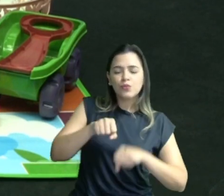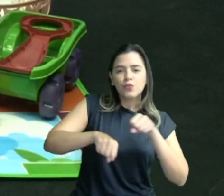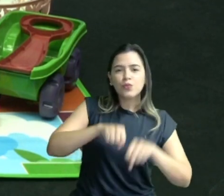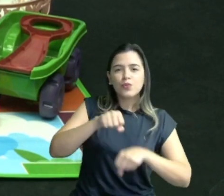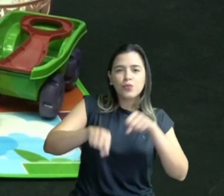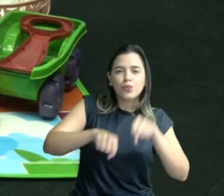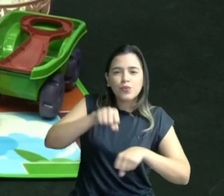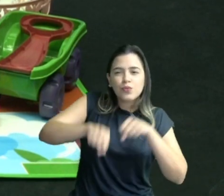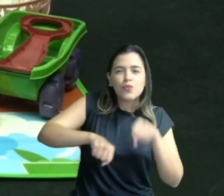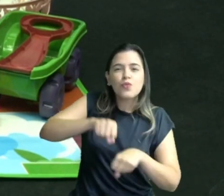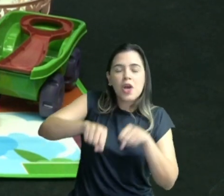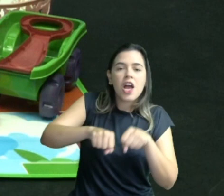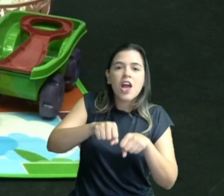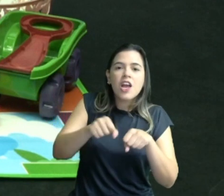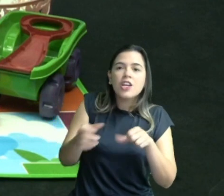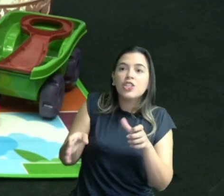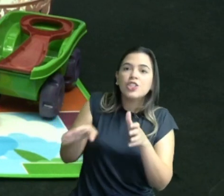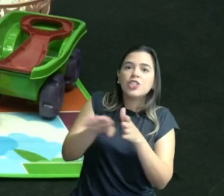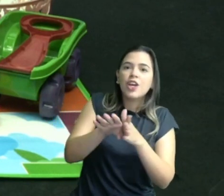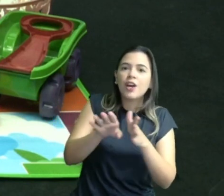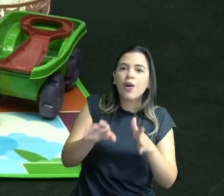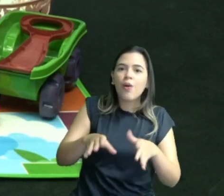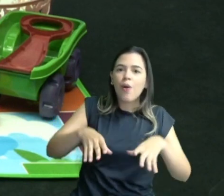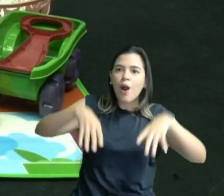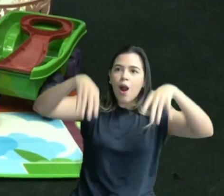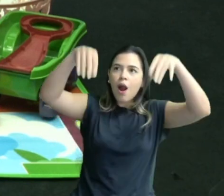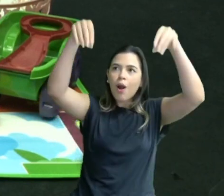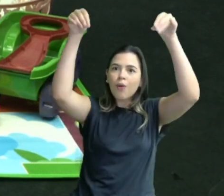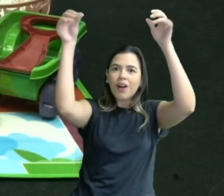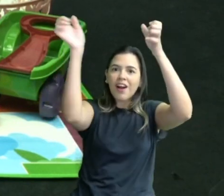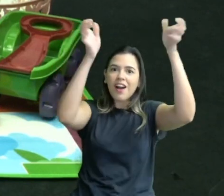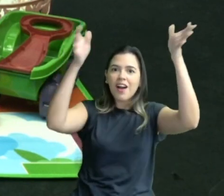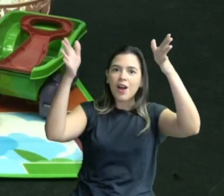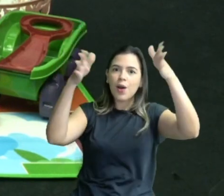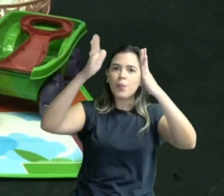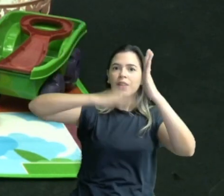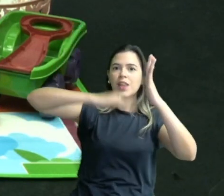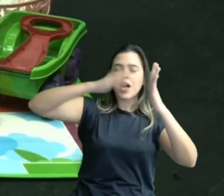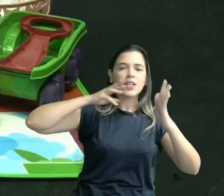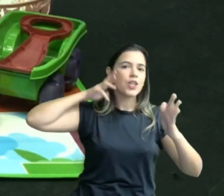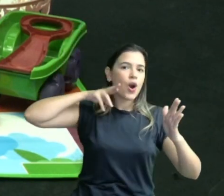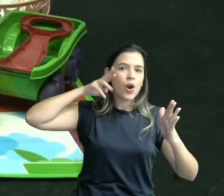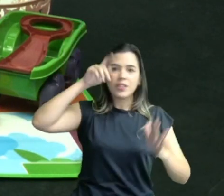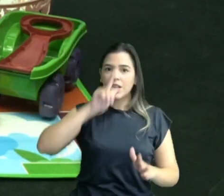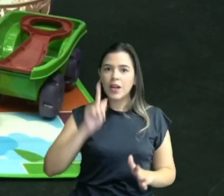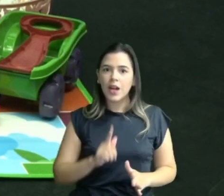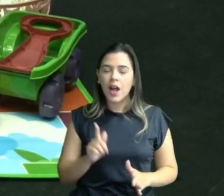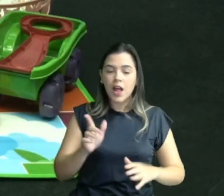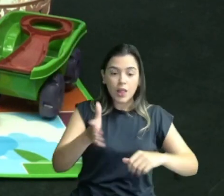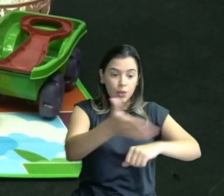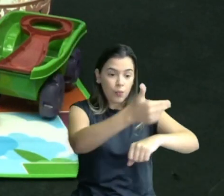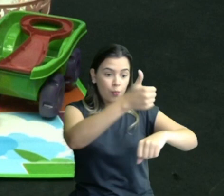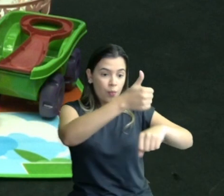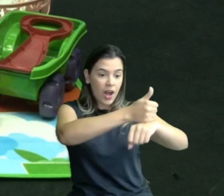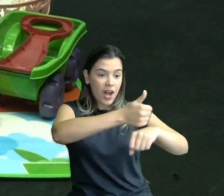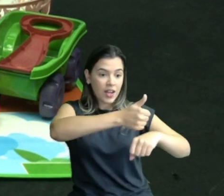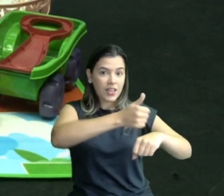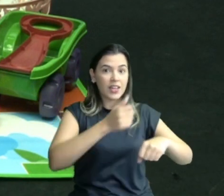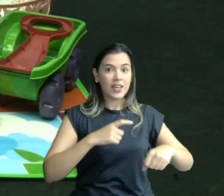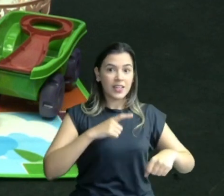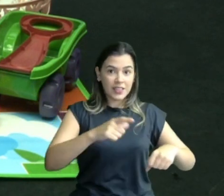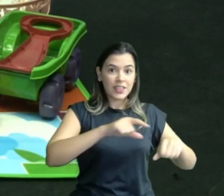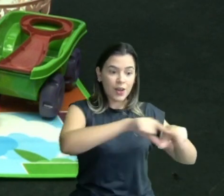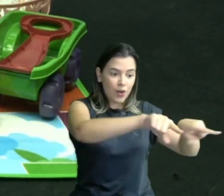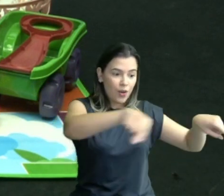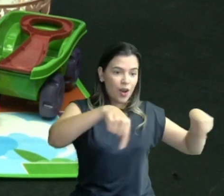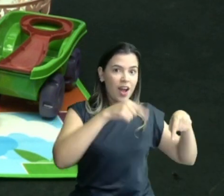lindo Castelo pintado de rosa e amarelo no parque uma ponte Redonda chegou